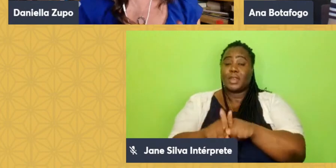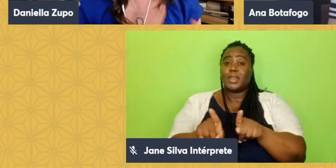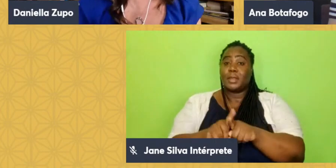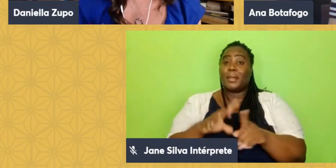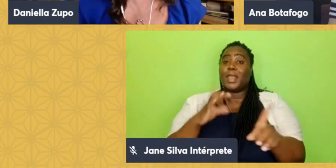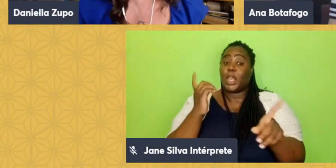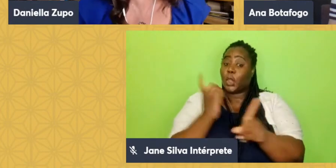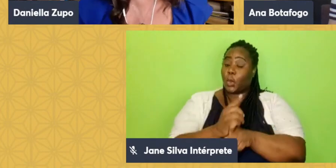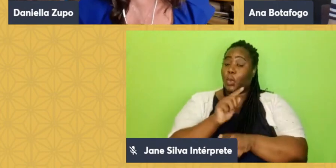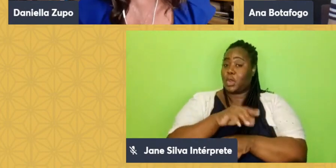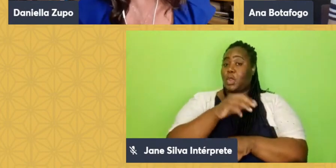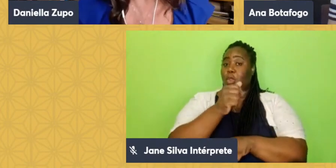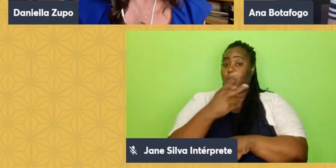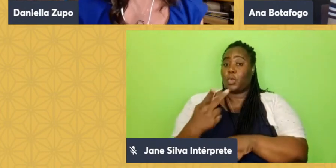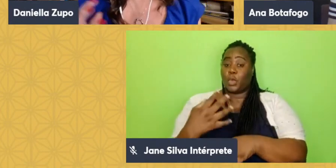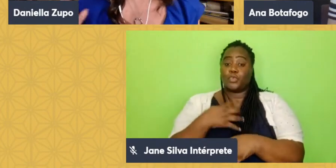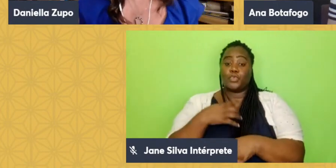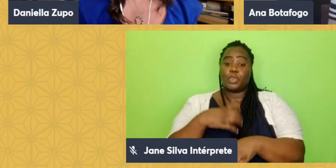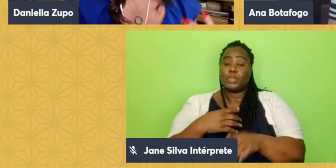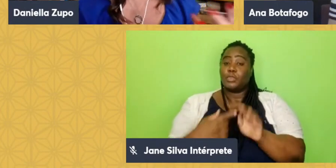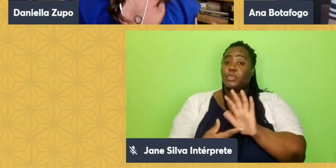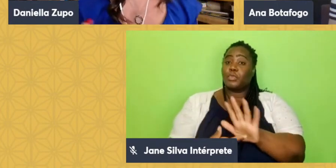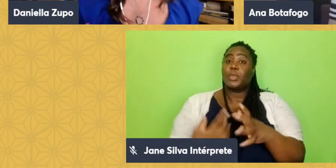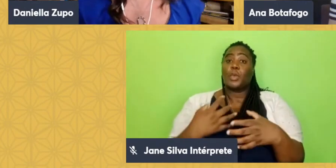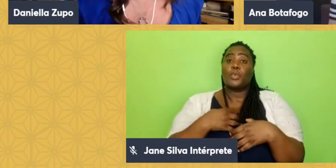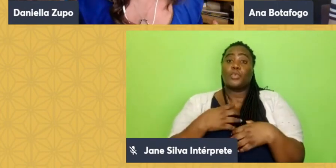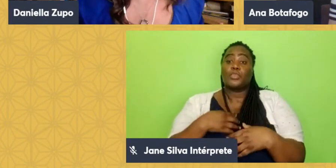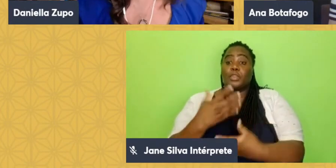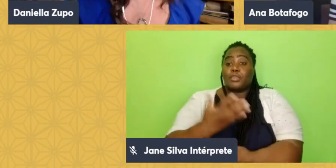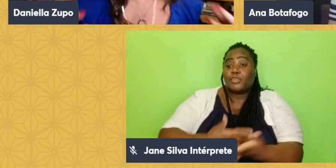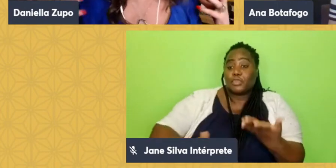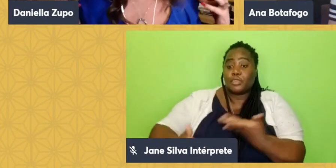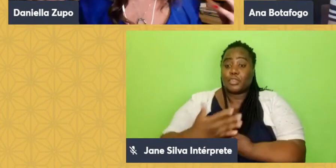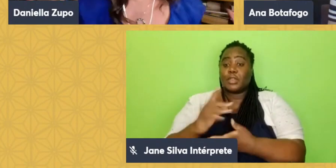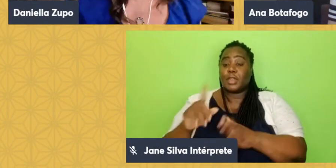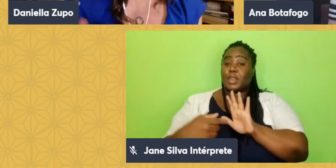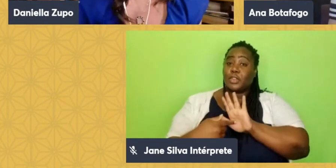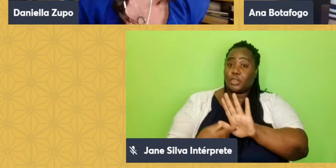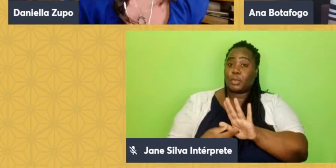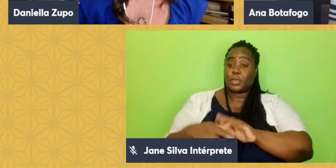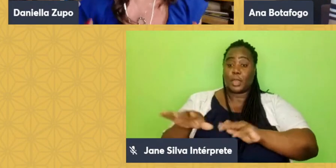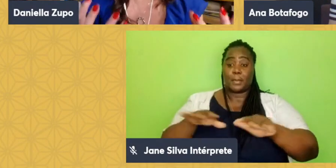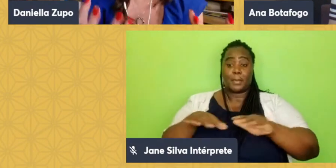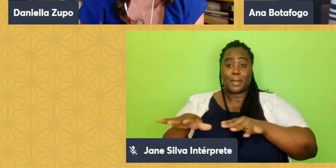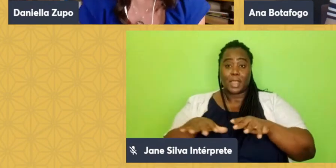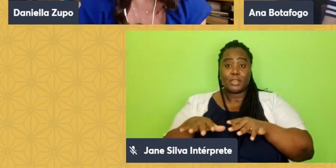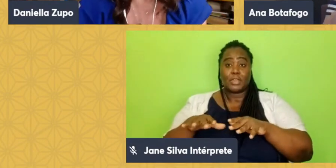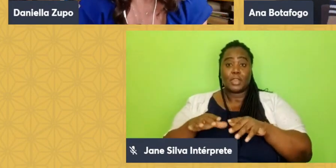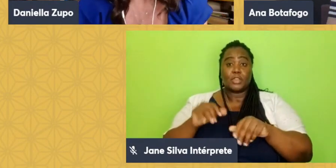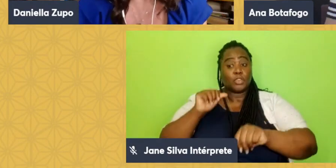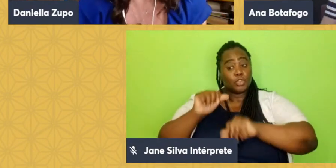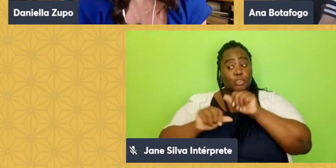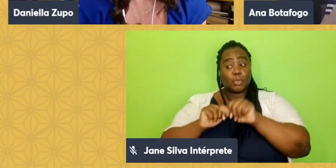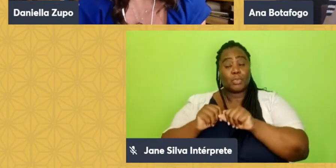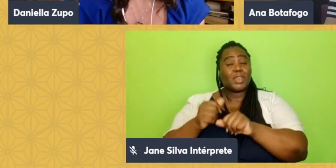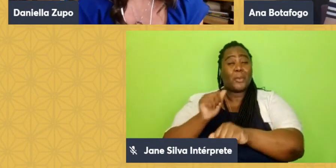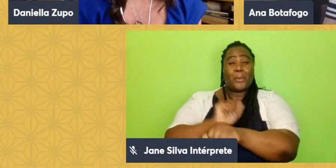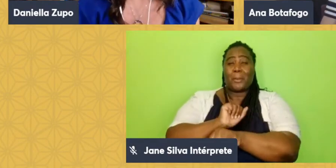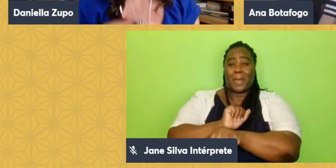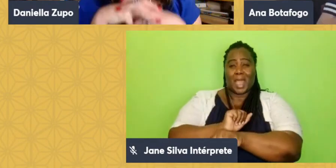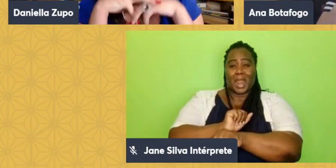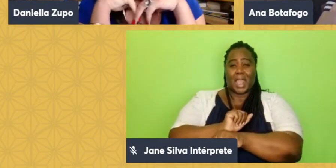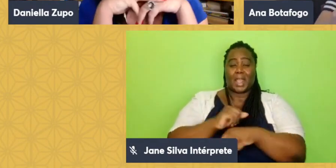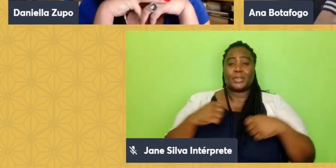e nesta forma de expressão uma maneira de interagir de se expressar de se mexer de saída sem Mércia é